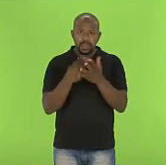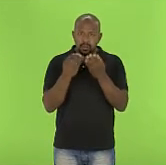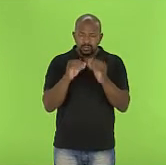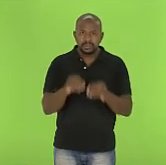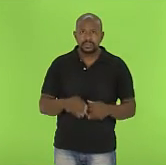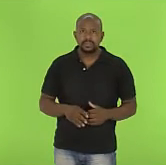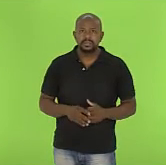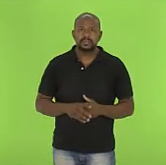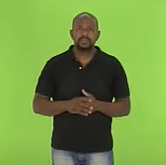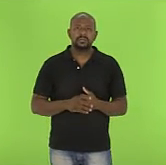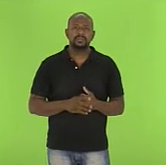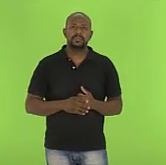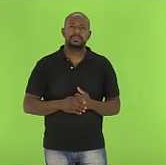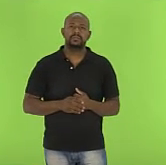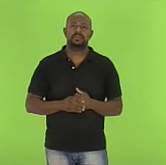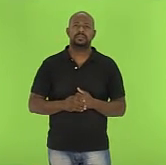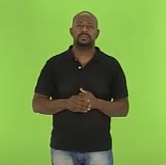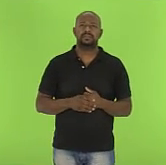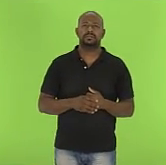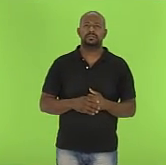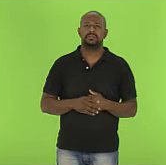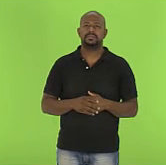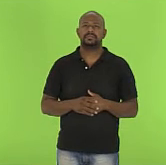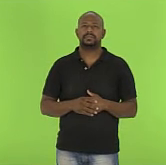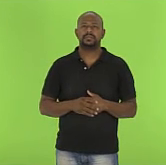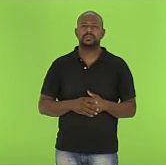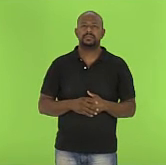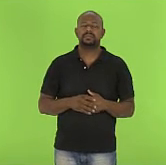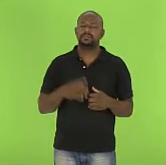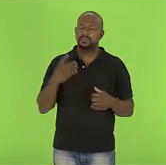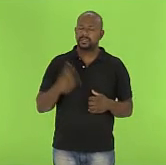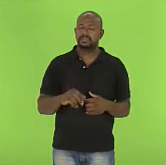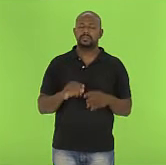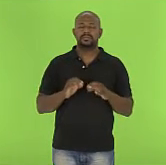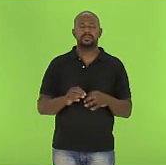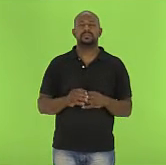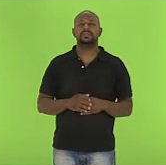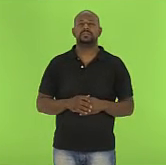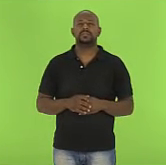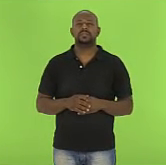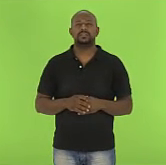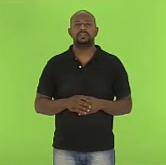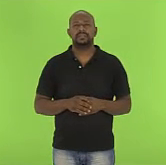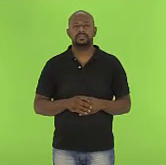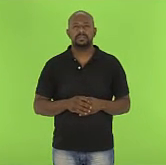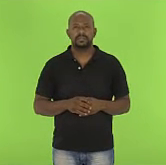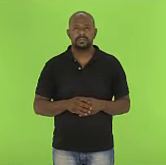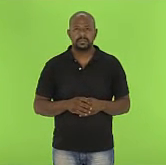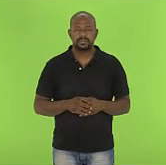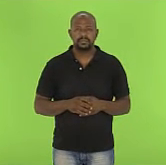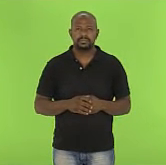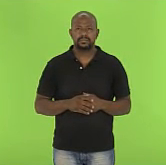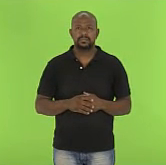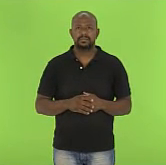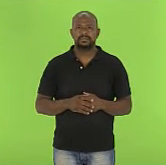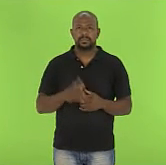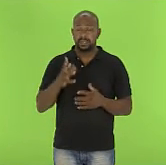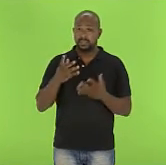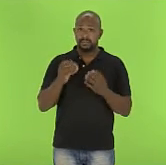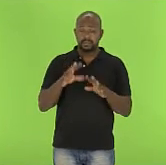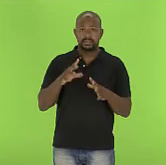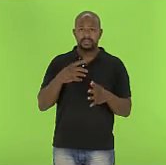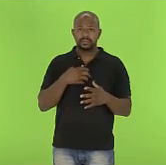Tem perguntas? A Paola está bem Ativa, Paola. ativa aqui, já está perguntando.